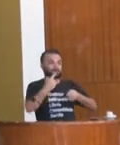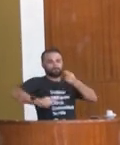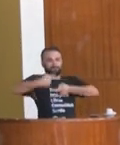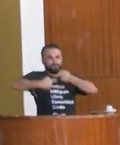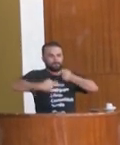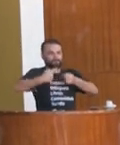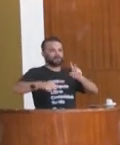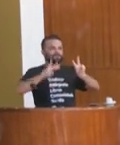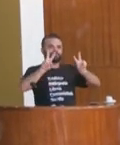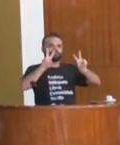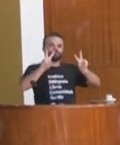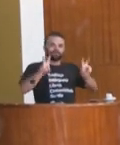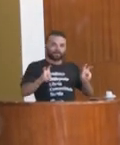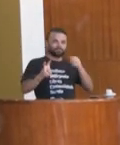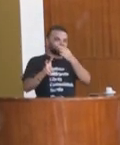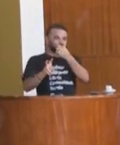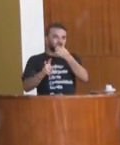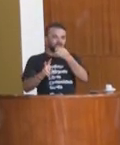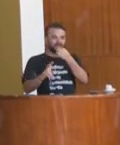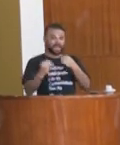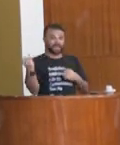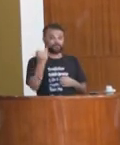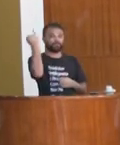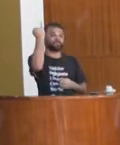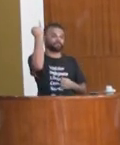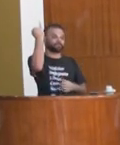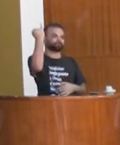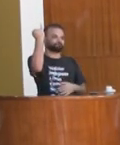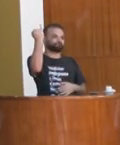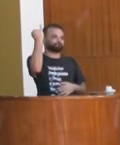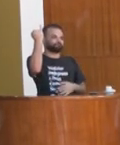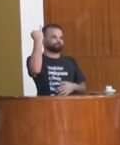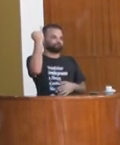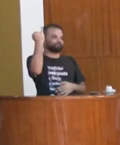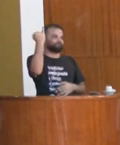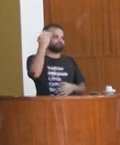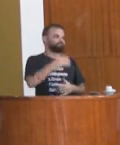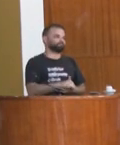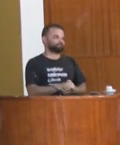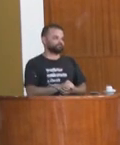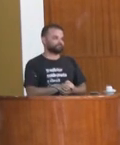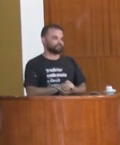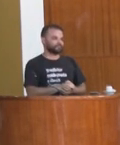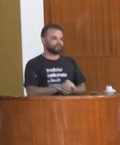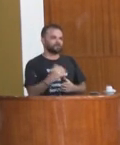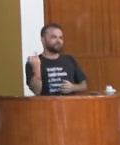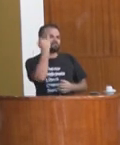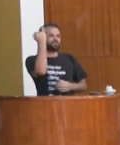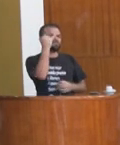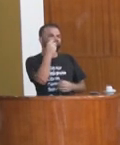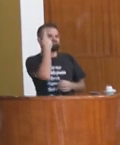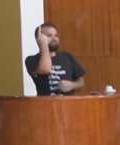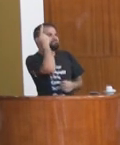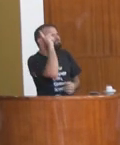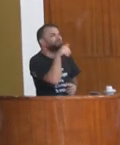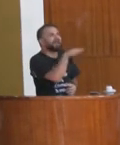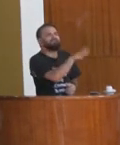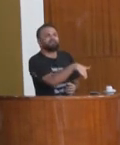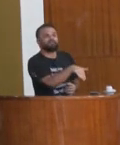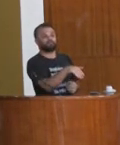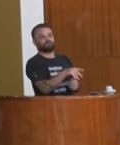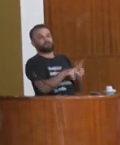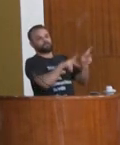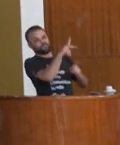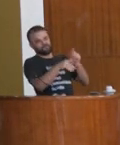vereador Tempone, de assuntos importantíssimos, né, caros para a população da nossa cidade e da região, que